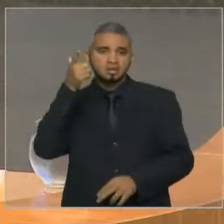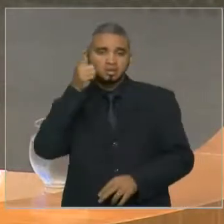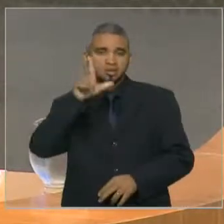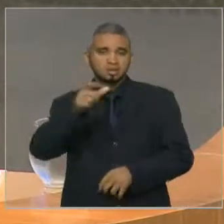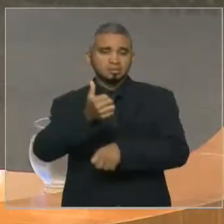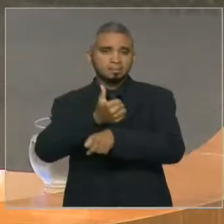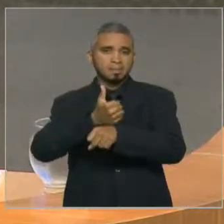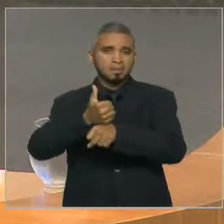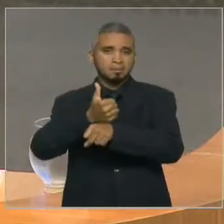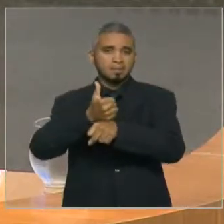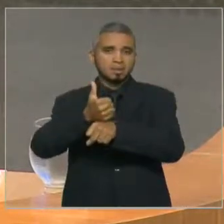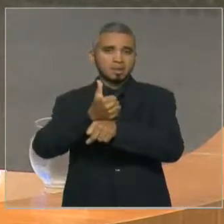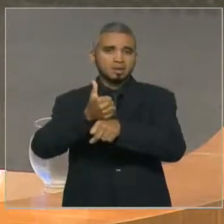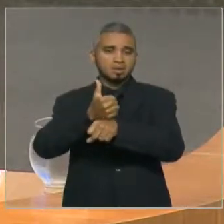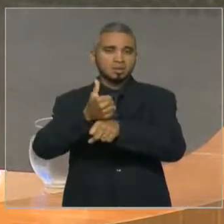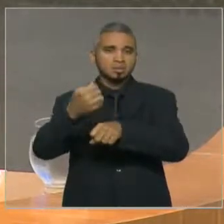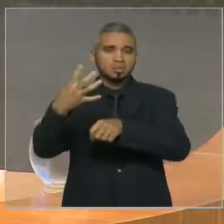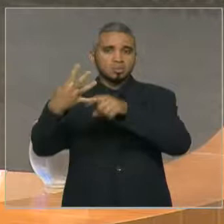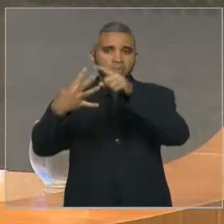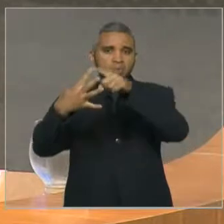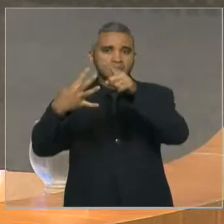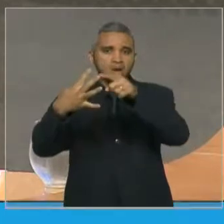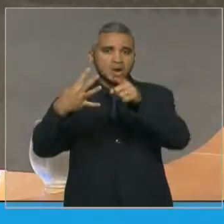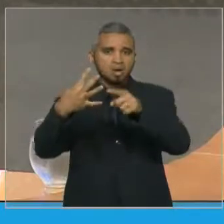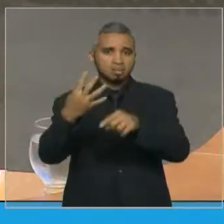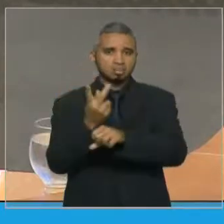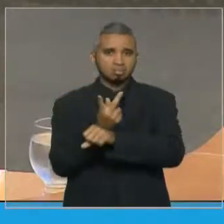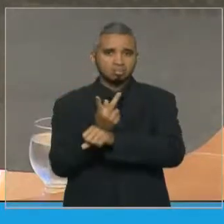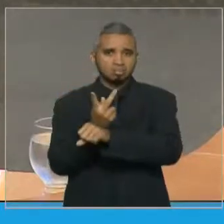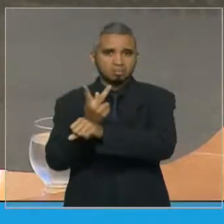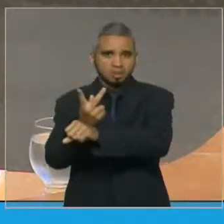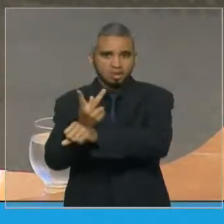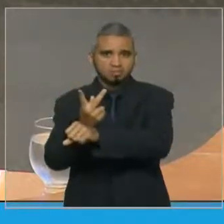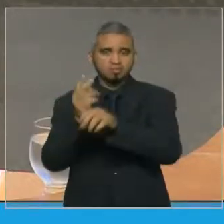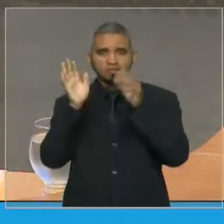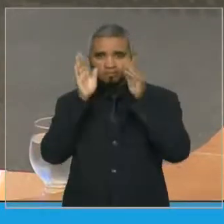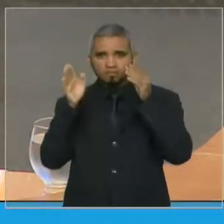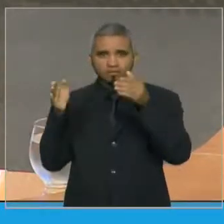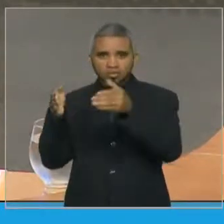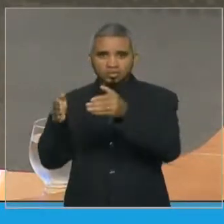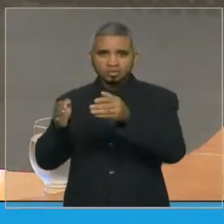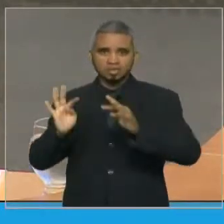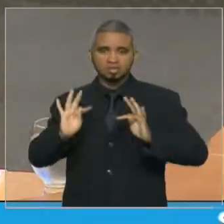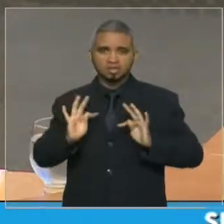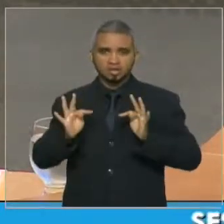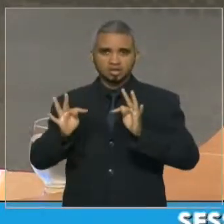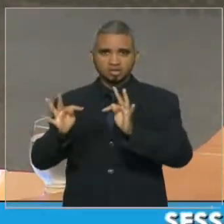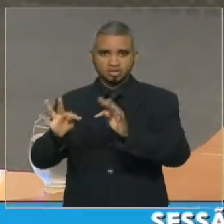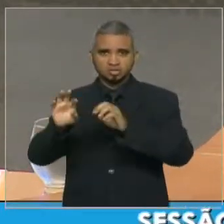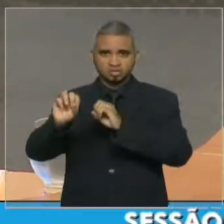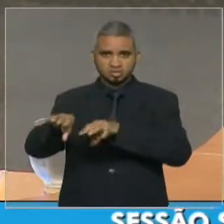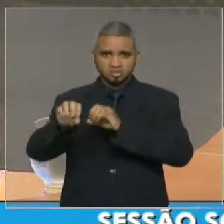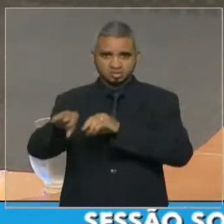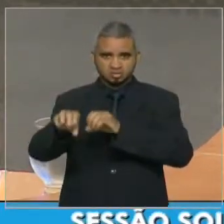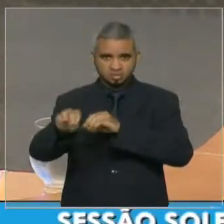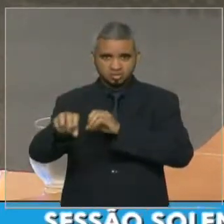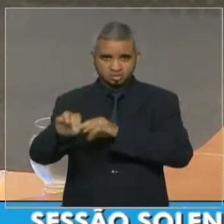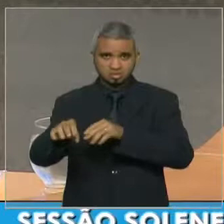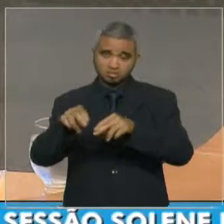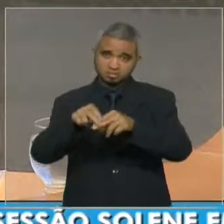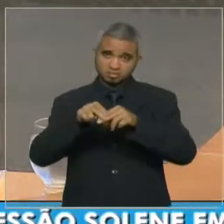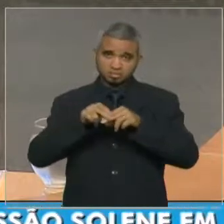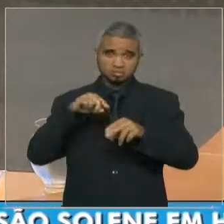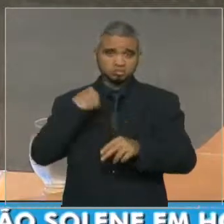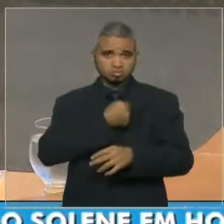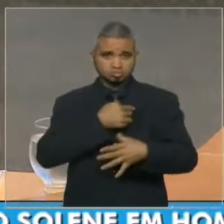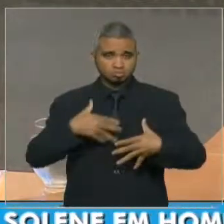premiações voltadas exclusivamente para a área de tecnologia da informação, um dos únicos órgãos públicos premiados.